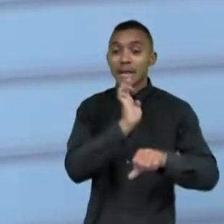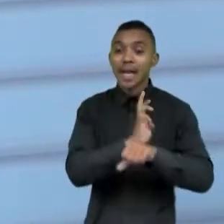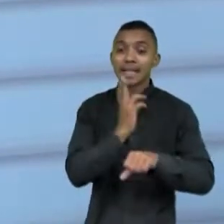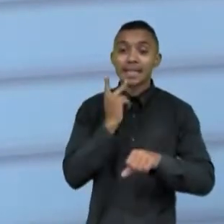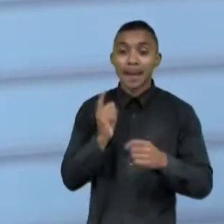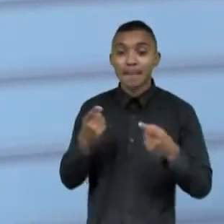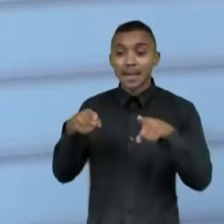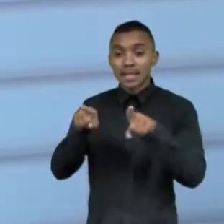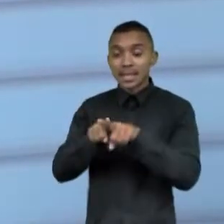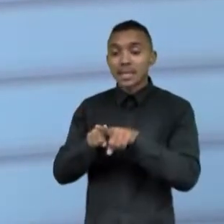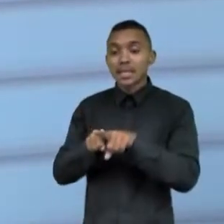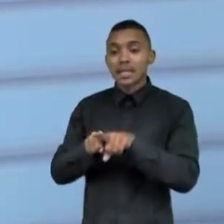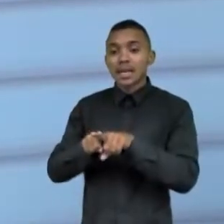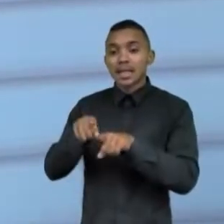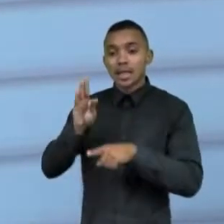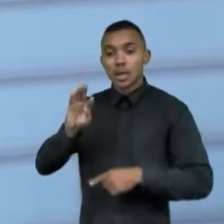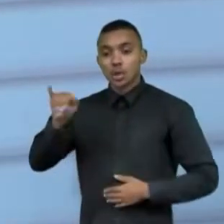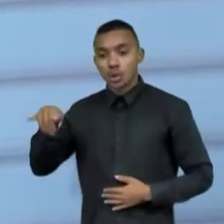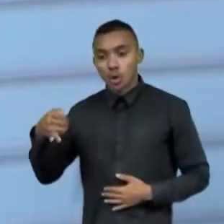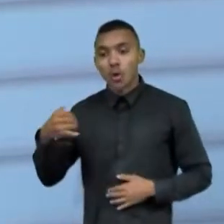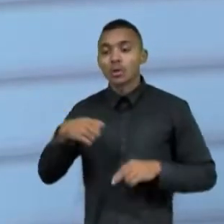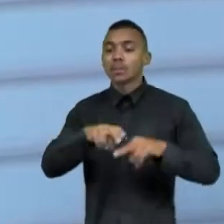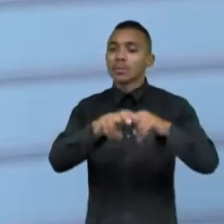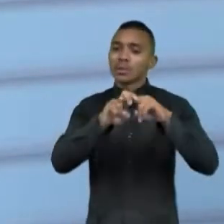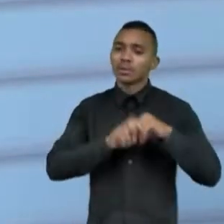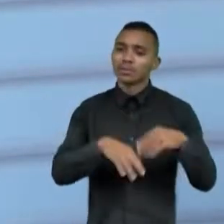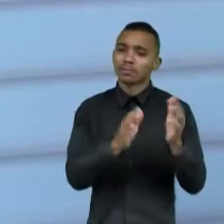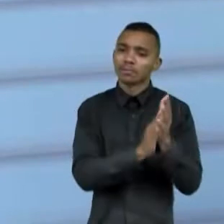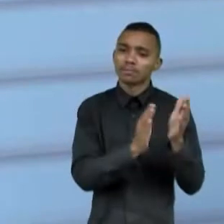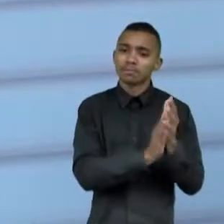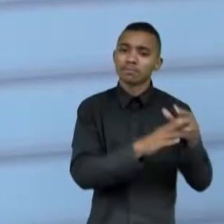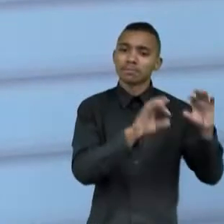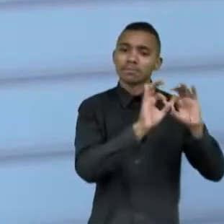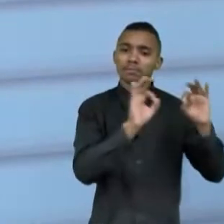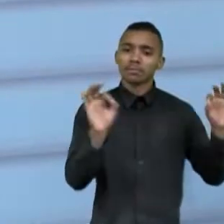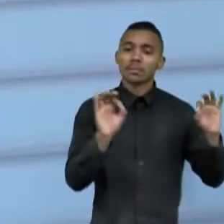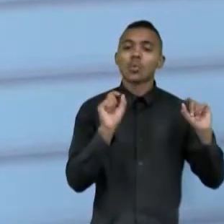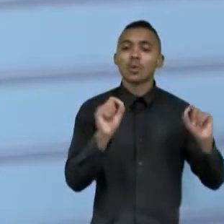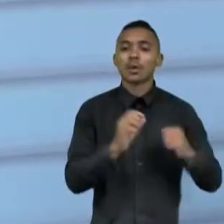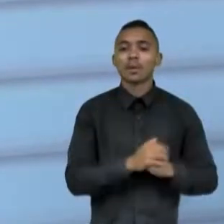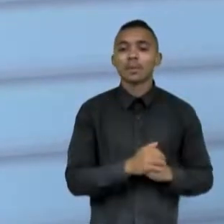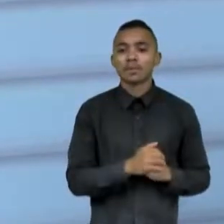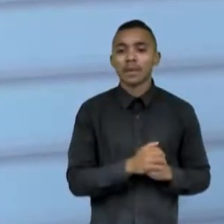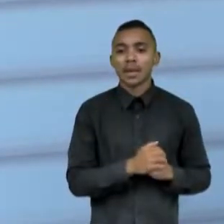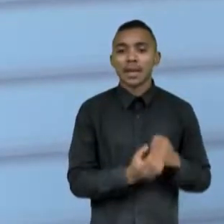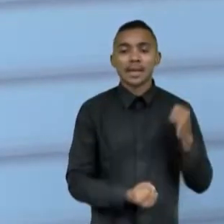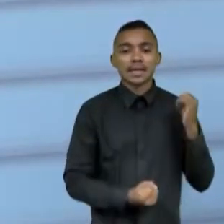né? A gente tem que louvar essa iniciativa do Tribunal também, que foi um provimento que